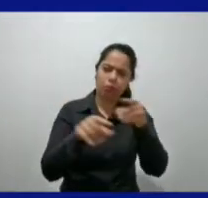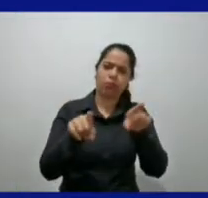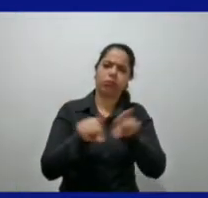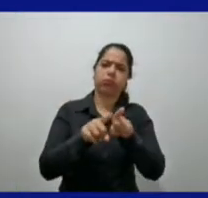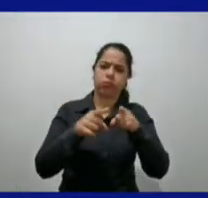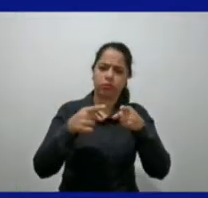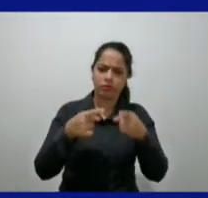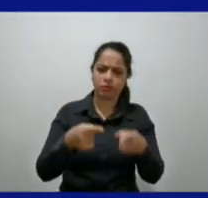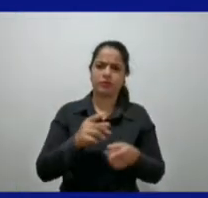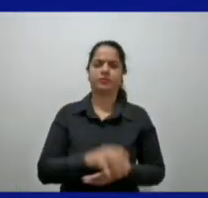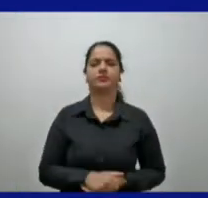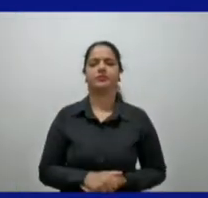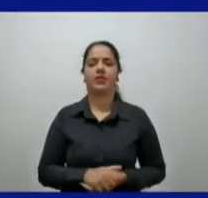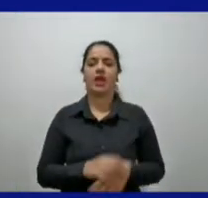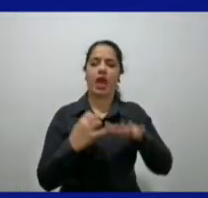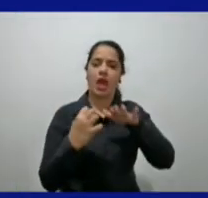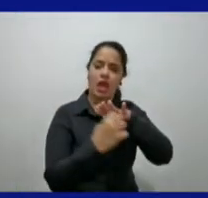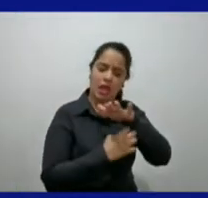e pelas ONGs.